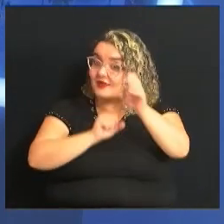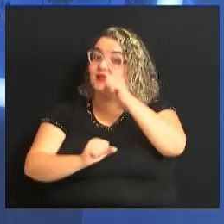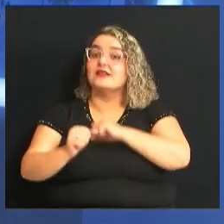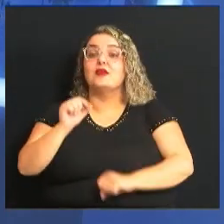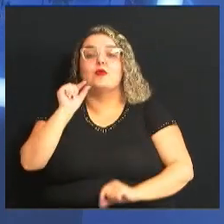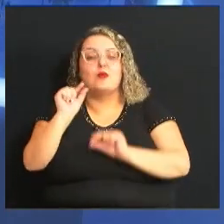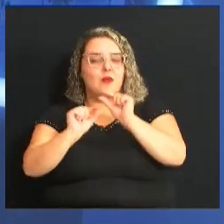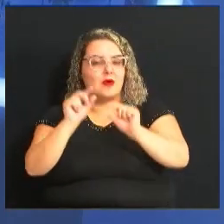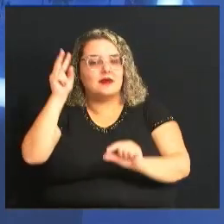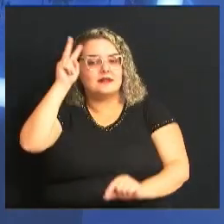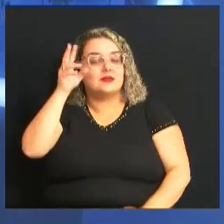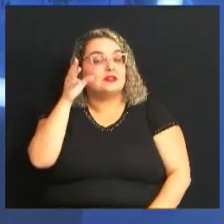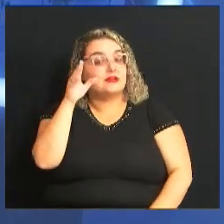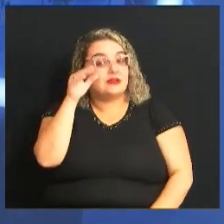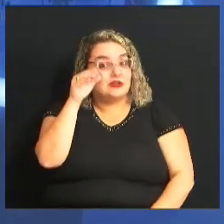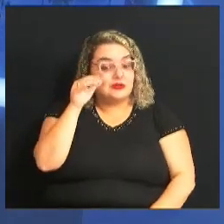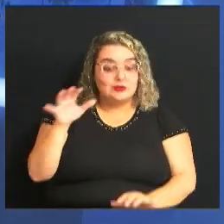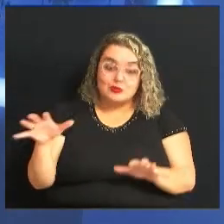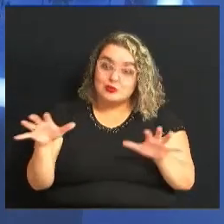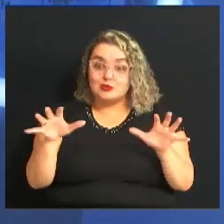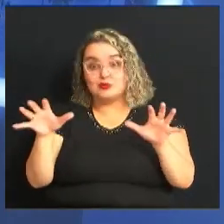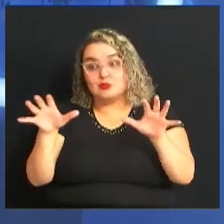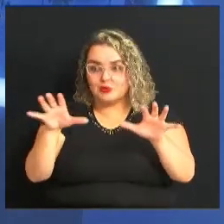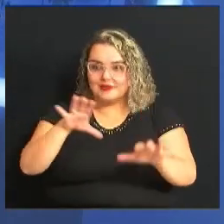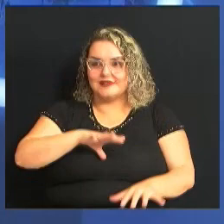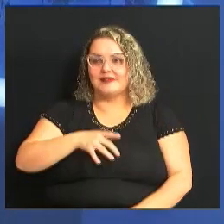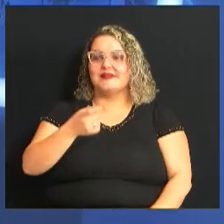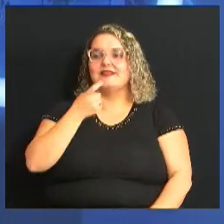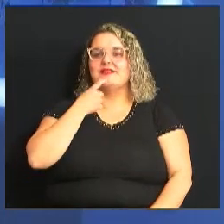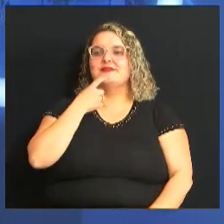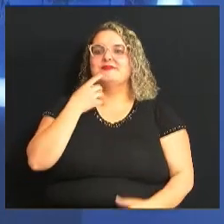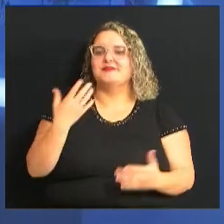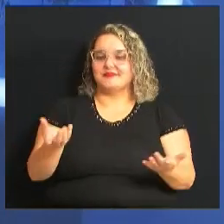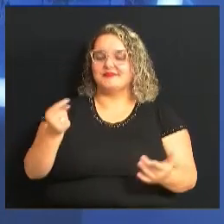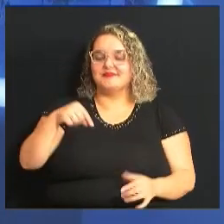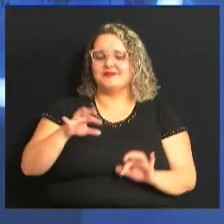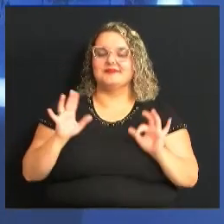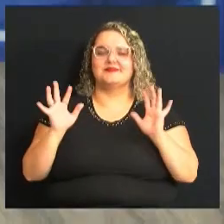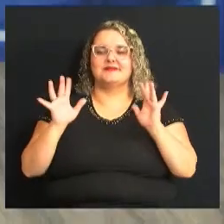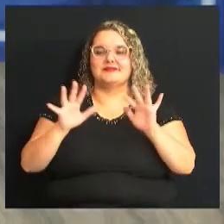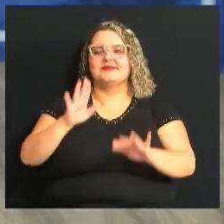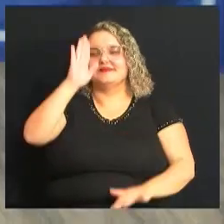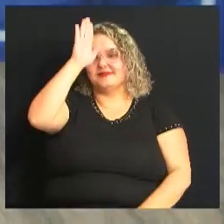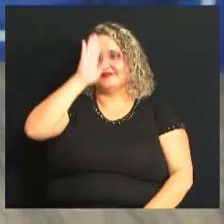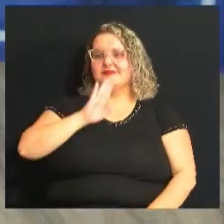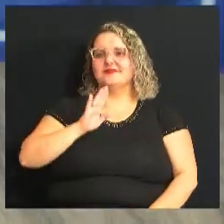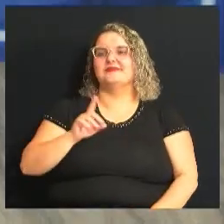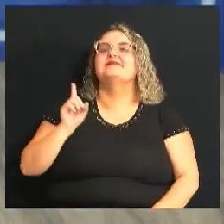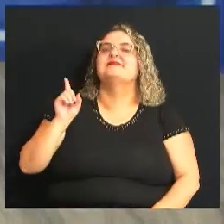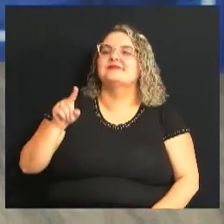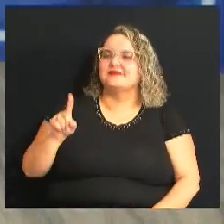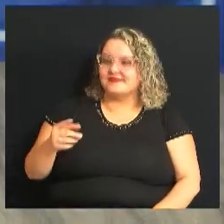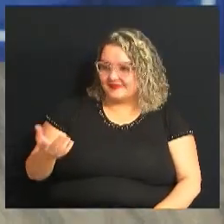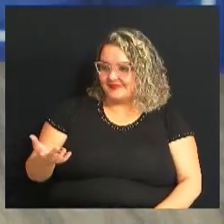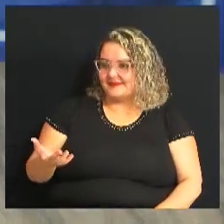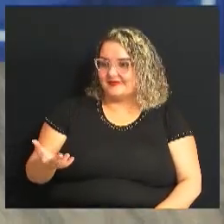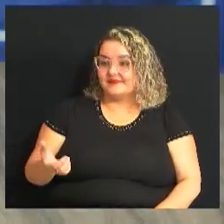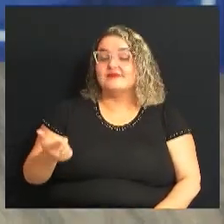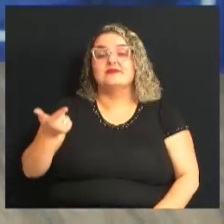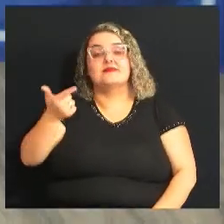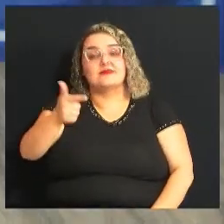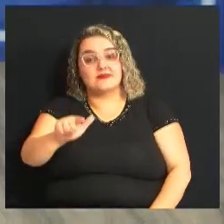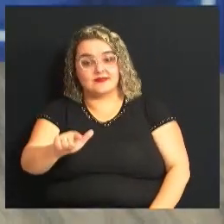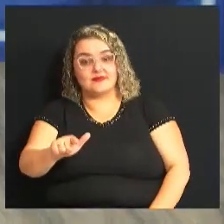história curiosa de assombrações aqui da cidade de Campinas, nessa caminhada que é gratuita. Exatamente. A gente segue com